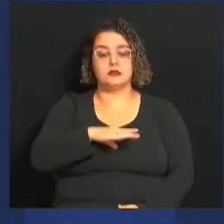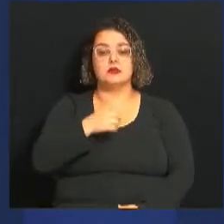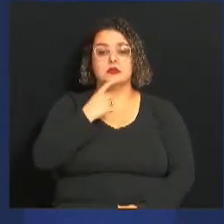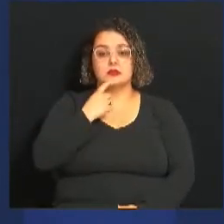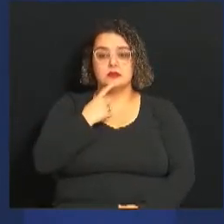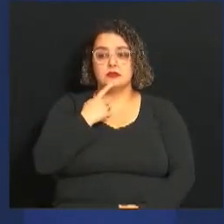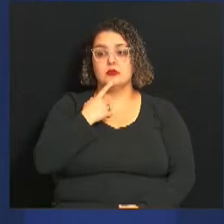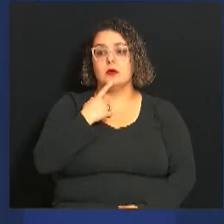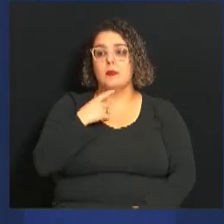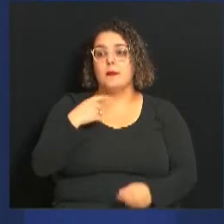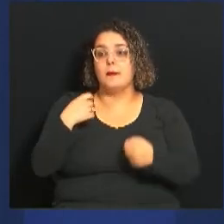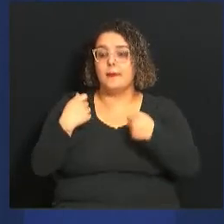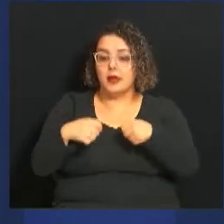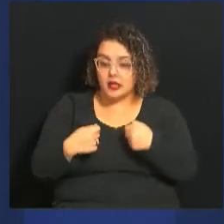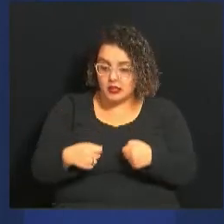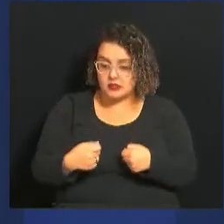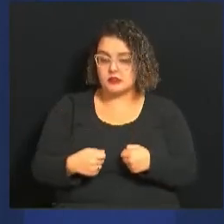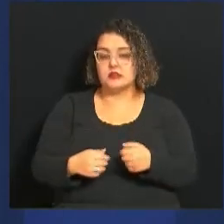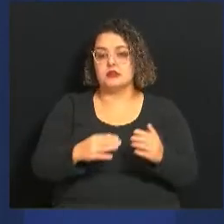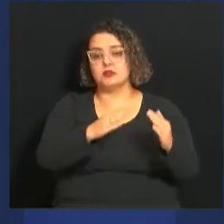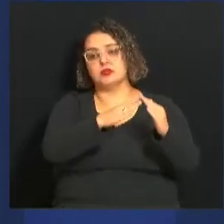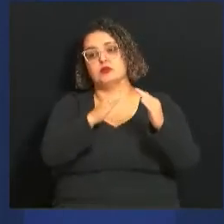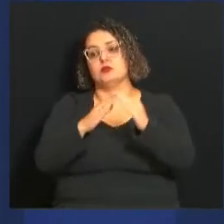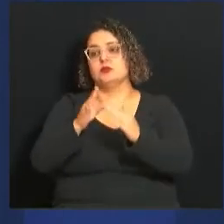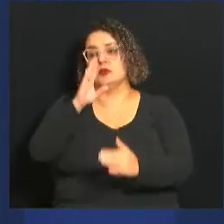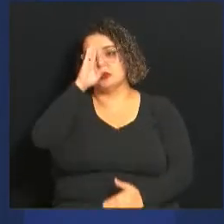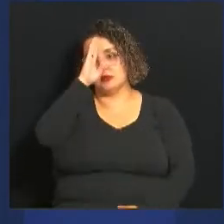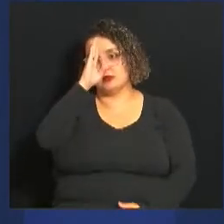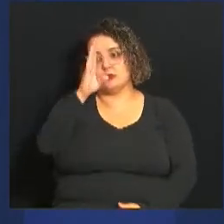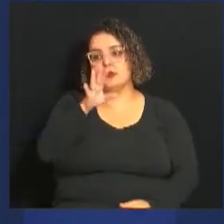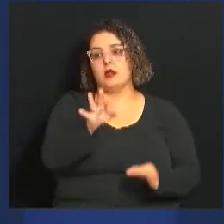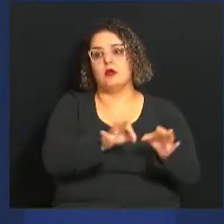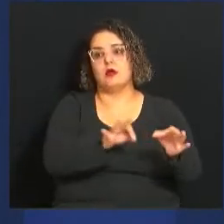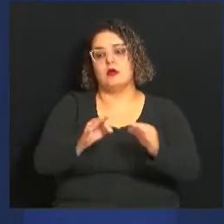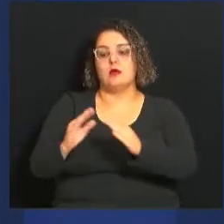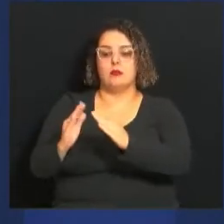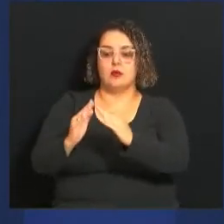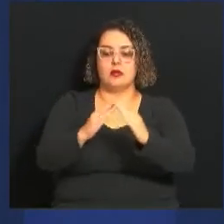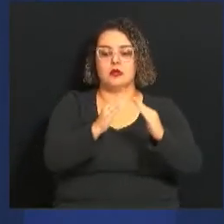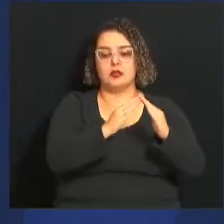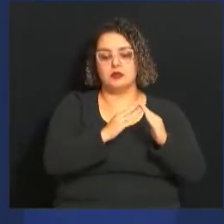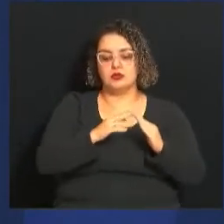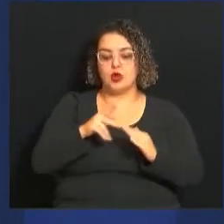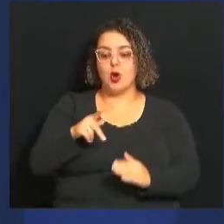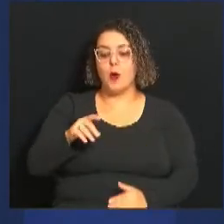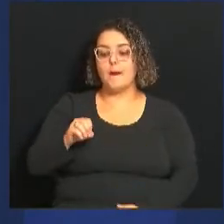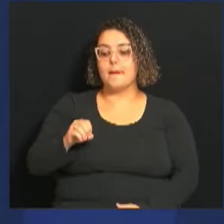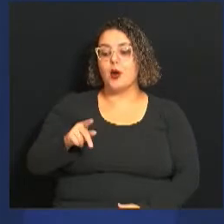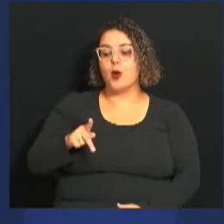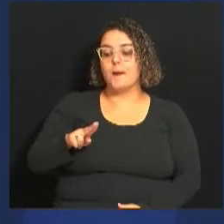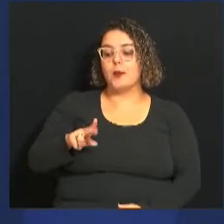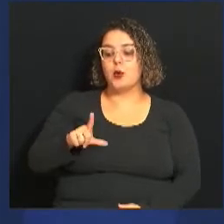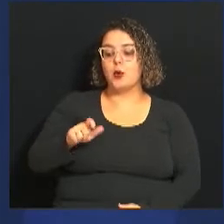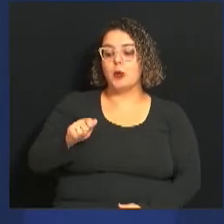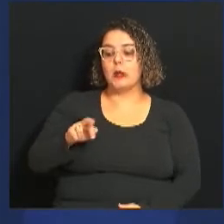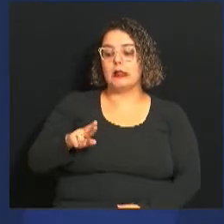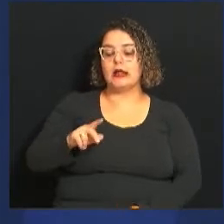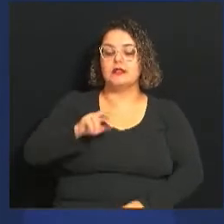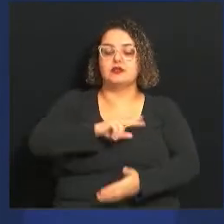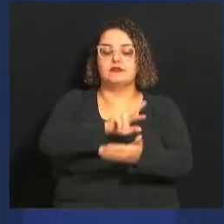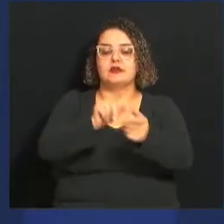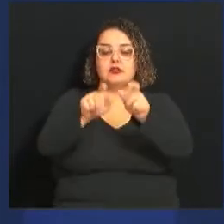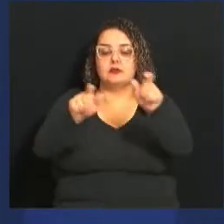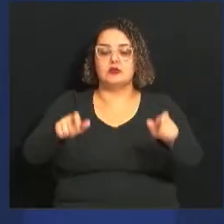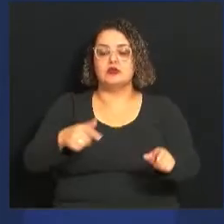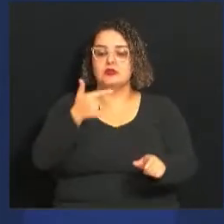déficit muito alto de moradia, principalmente de um programa de moradia popular, né? E aí a gente espera, no mais rápido possível,